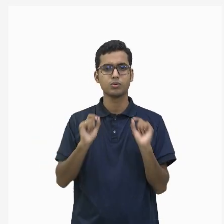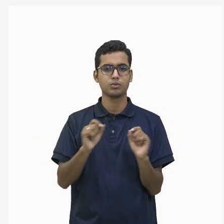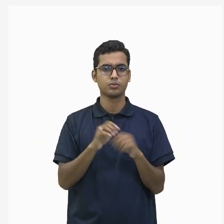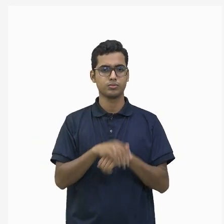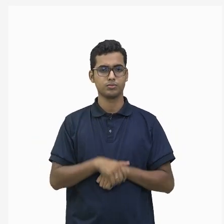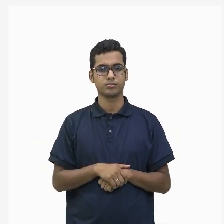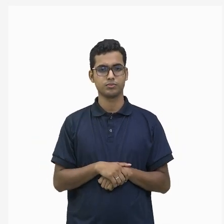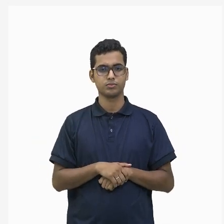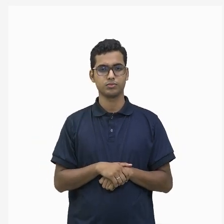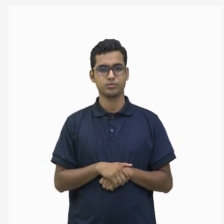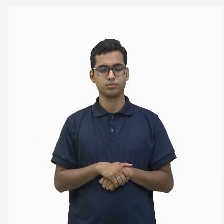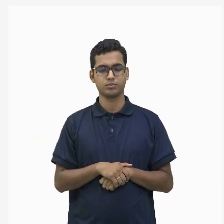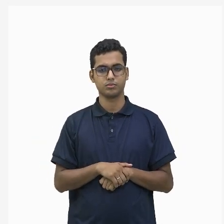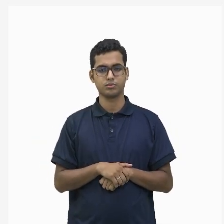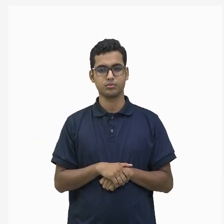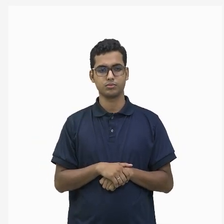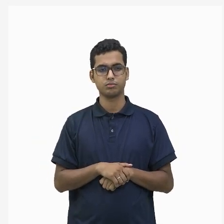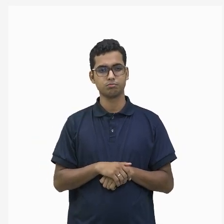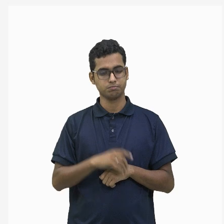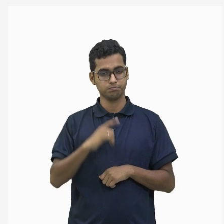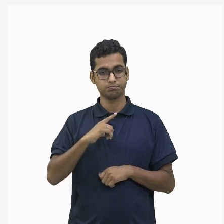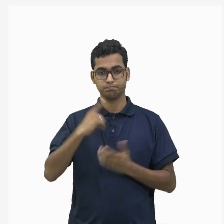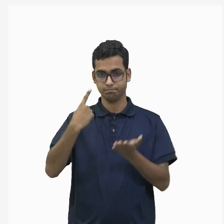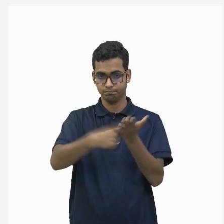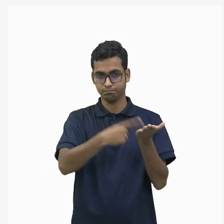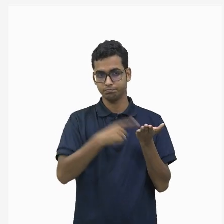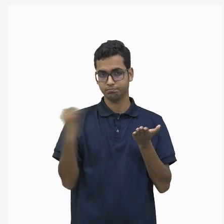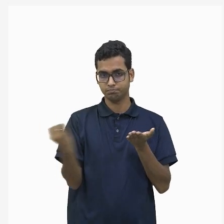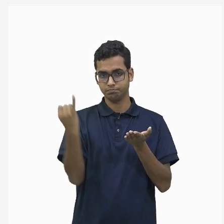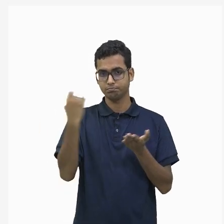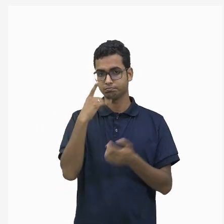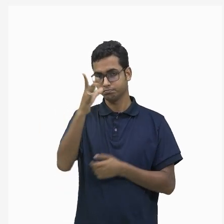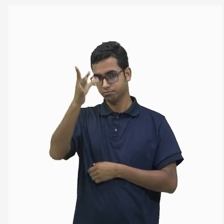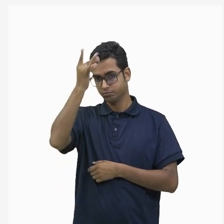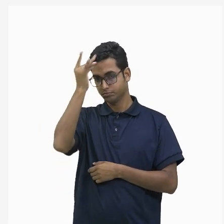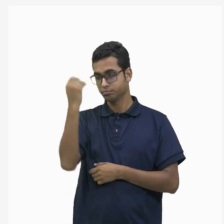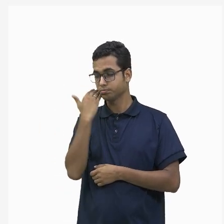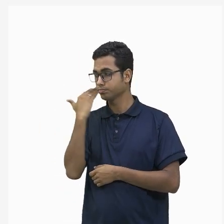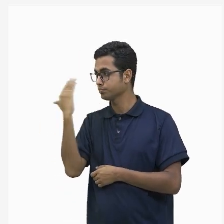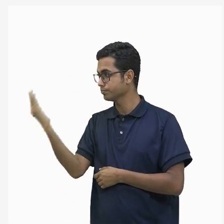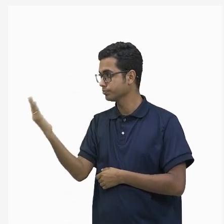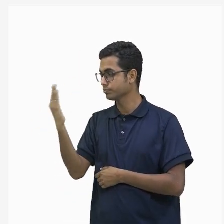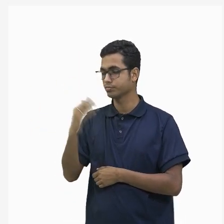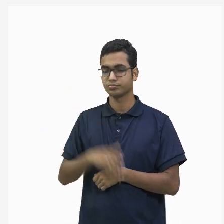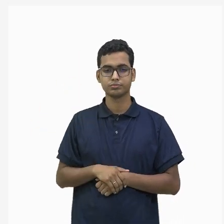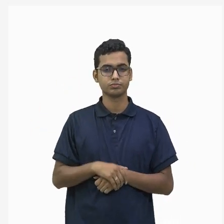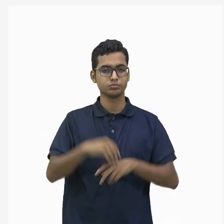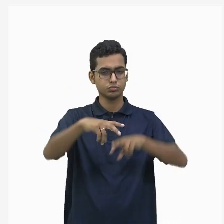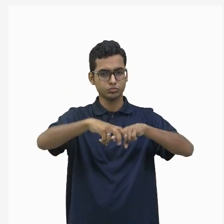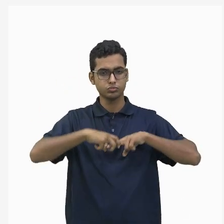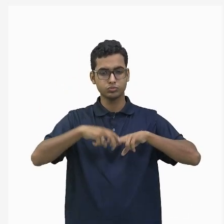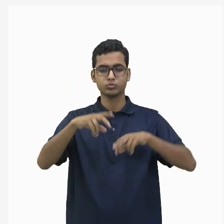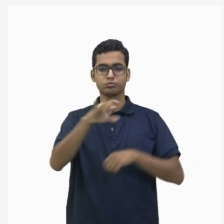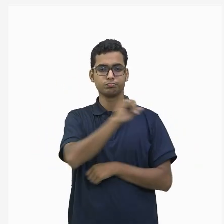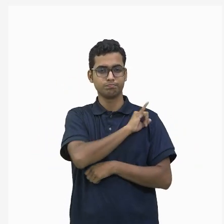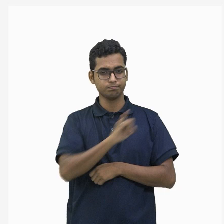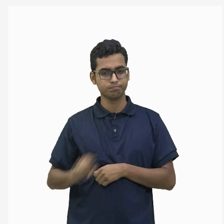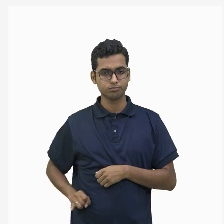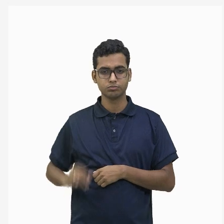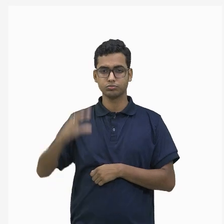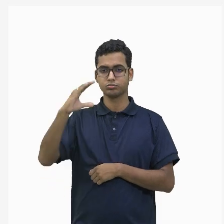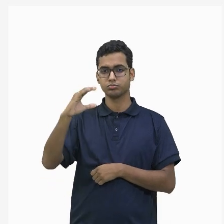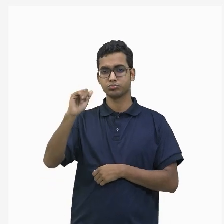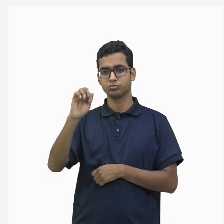vossas memórias, porque esse é um tratado bem importante, tá certo? Porque é a finalização, então, ali, de certa forma, né,